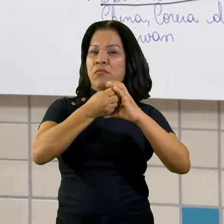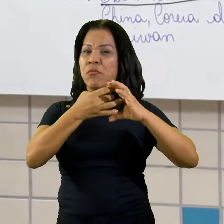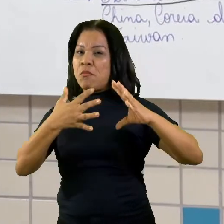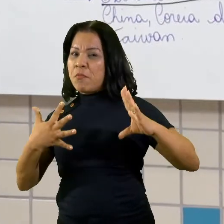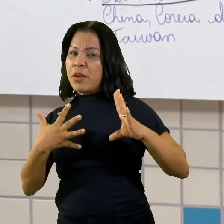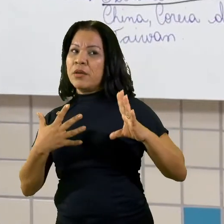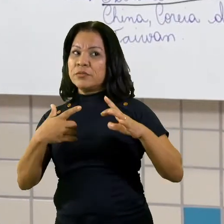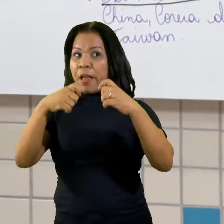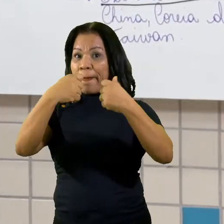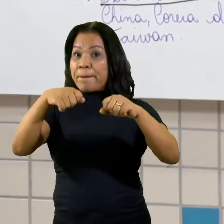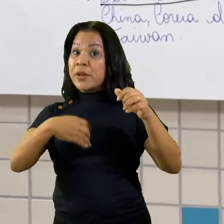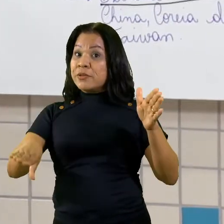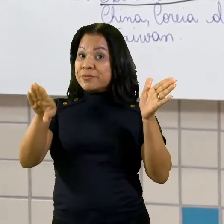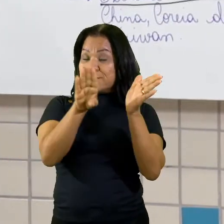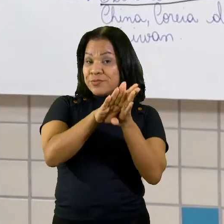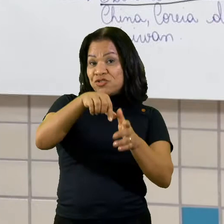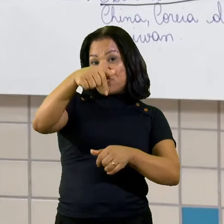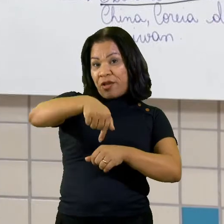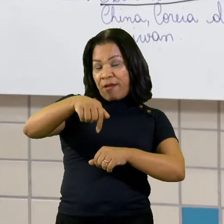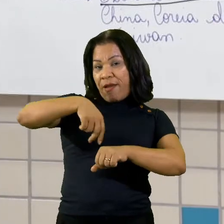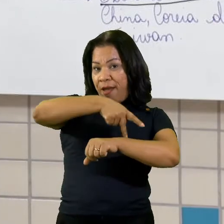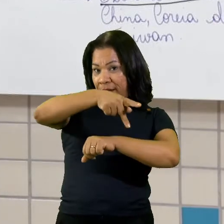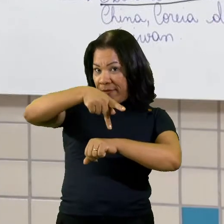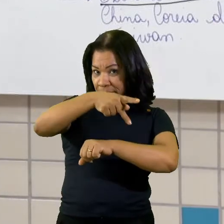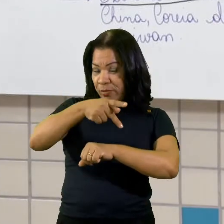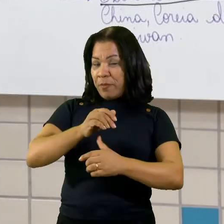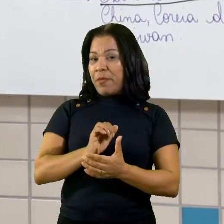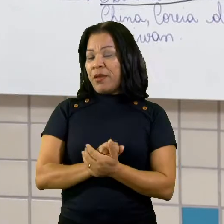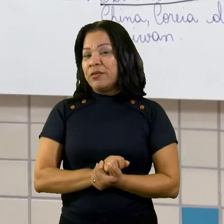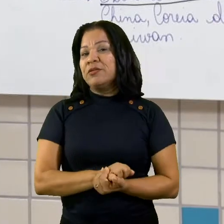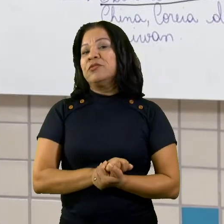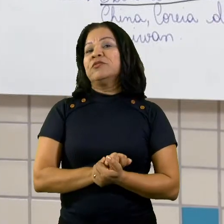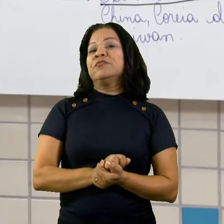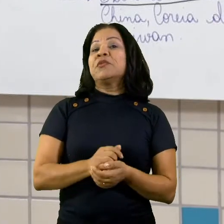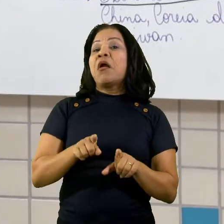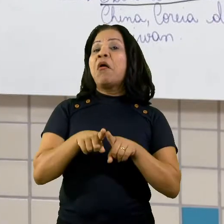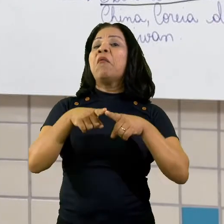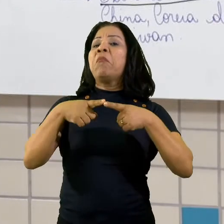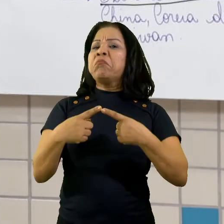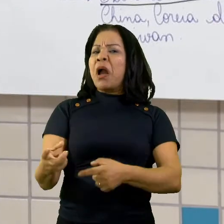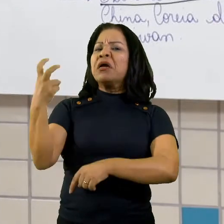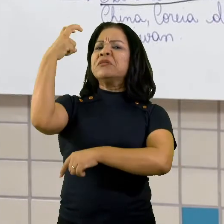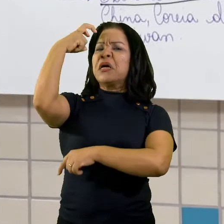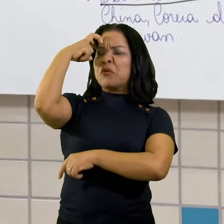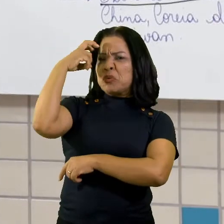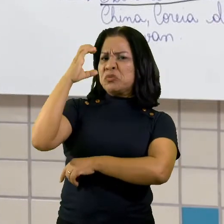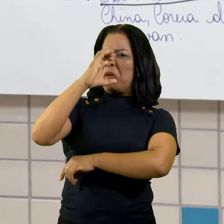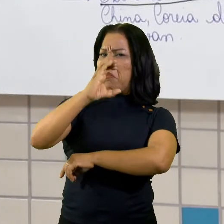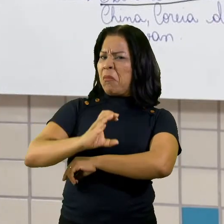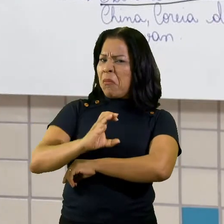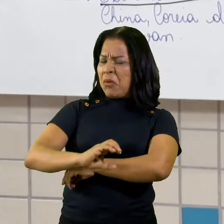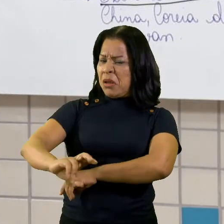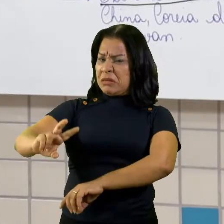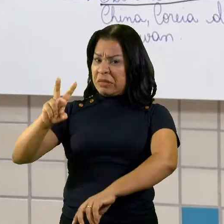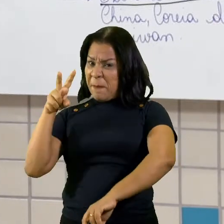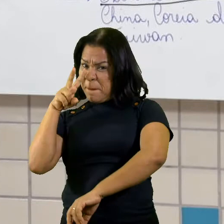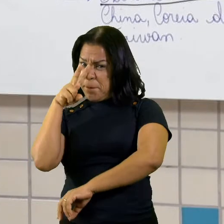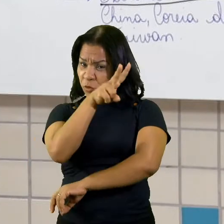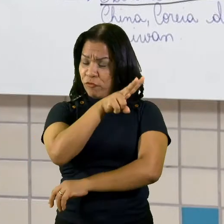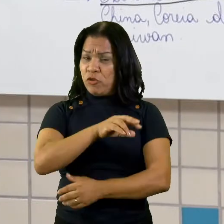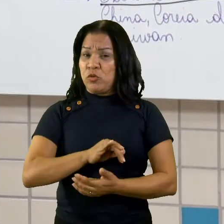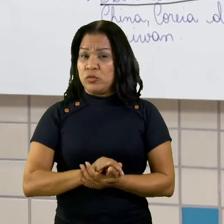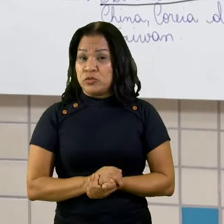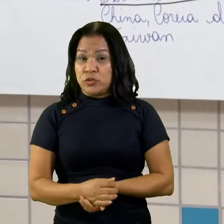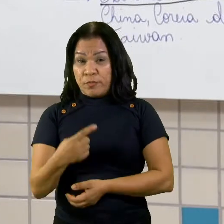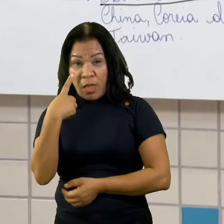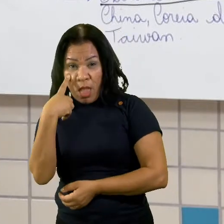aqui no Ocidente, mas ainda assim a cultura coreana está muito forte. E um outro fator da Coreia interessante é que, além